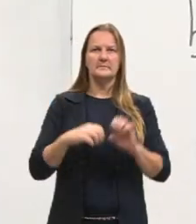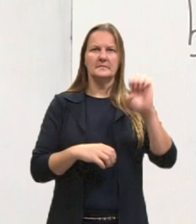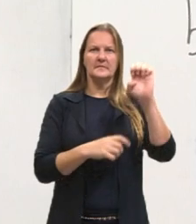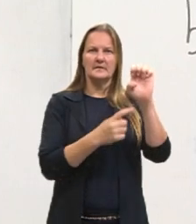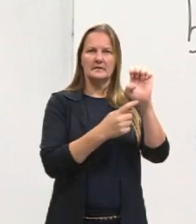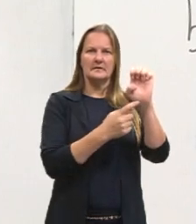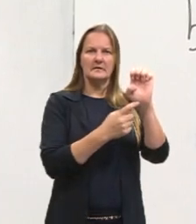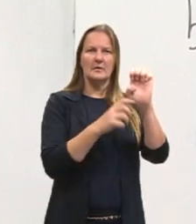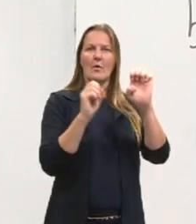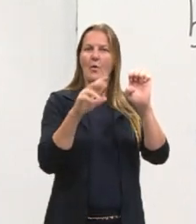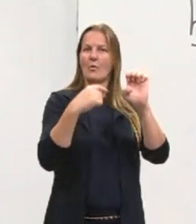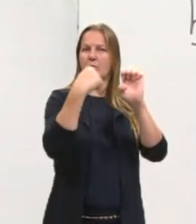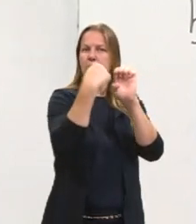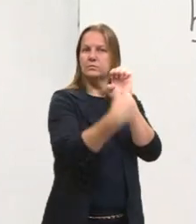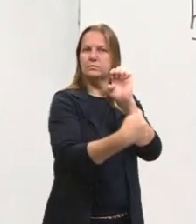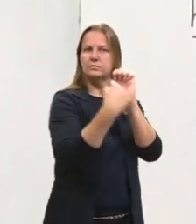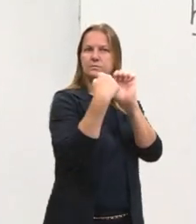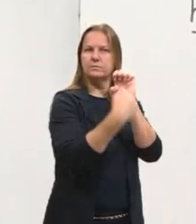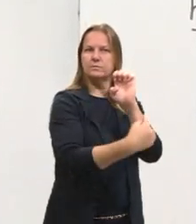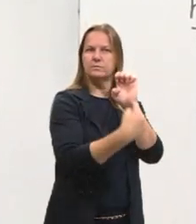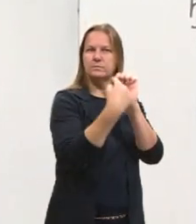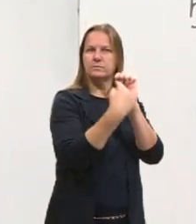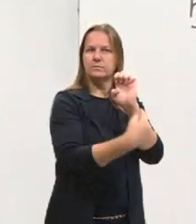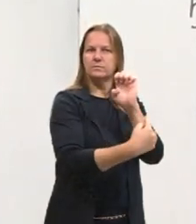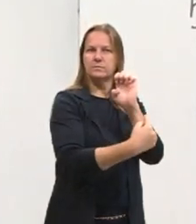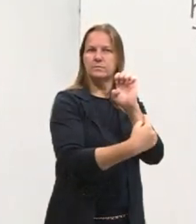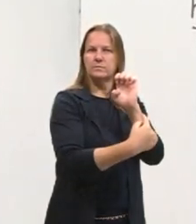ou não pertence,